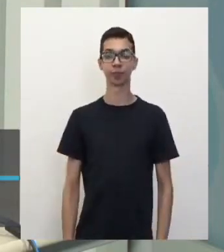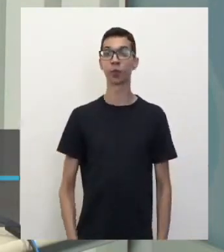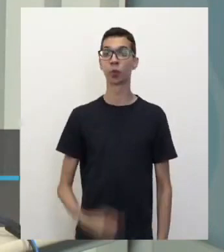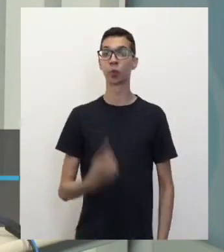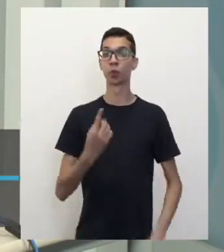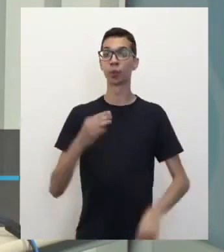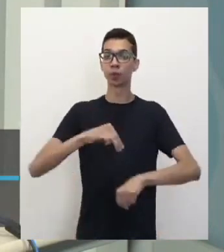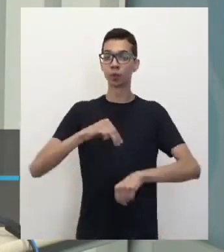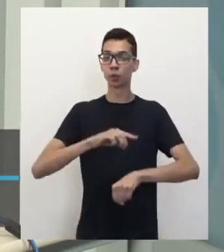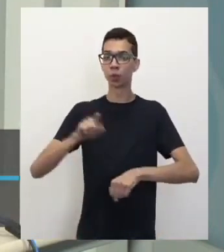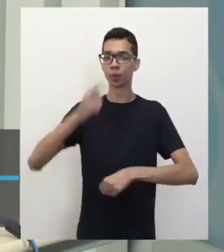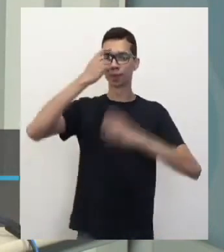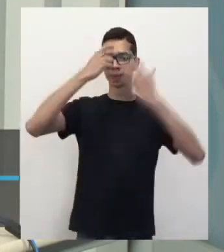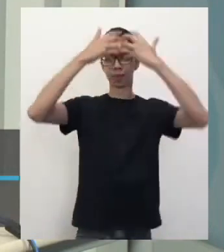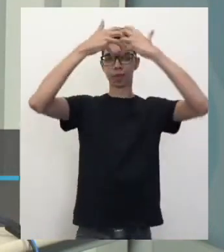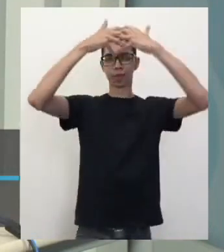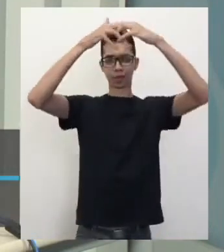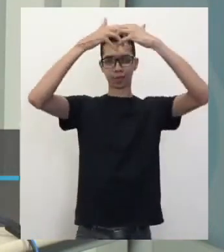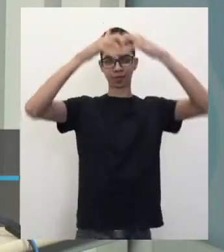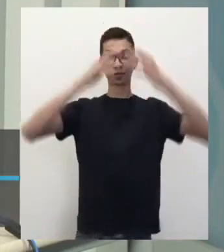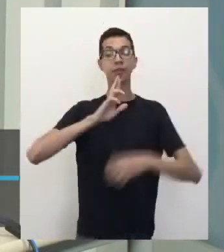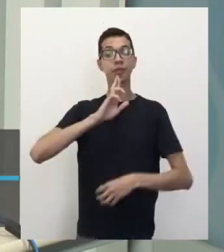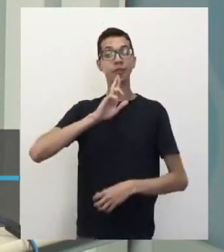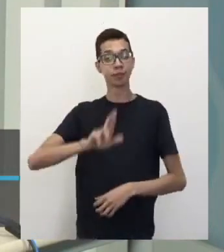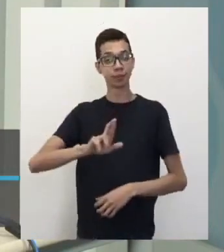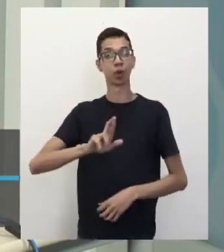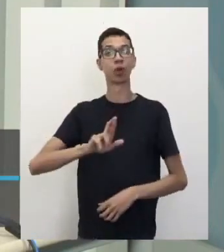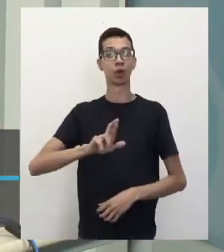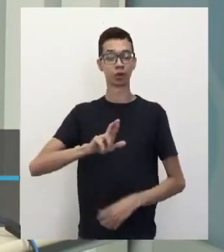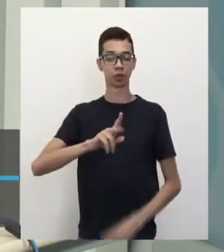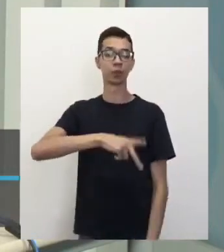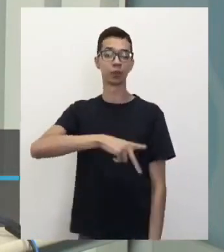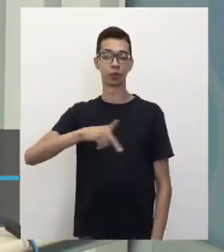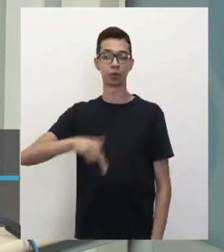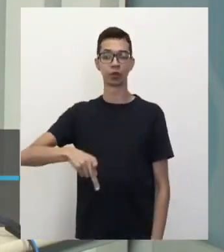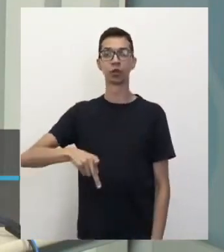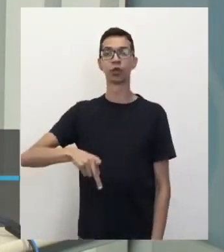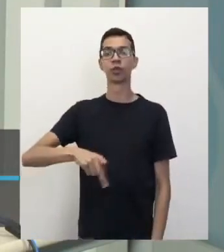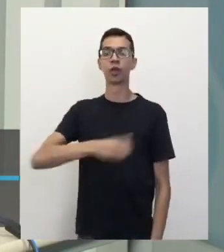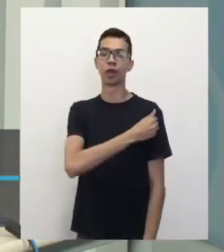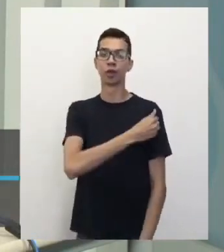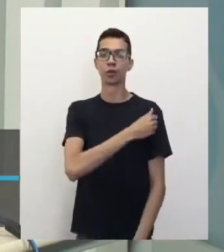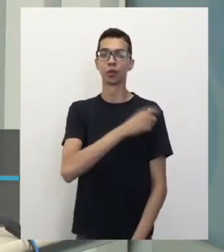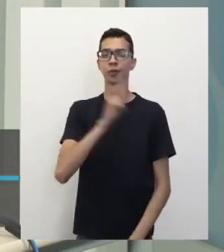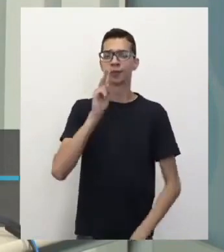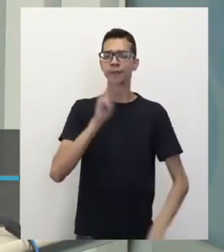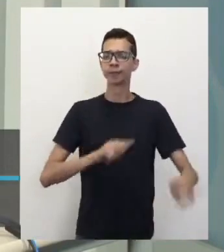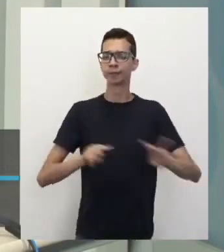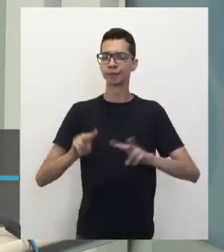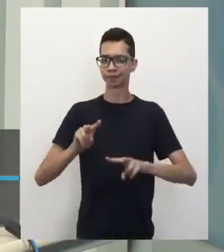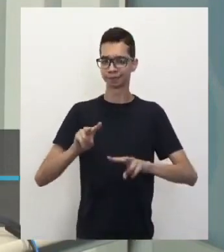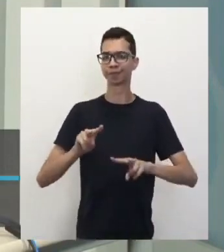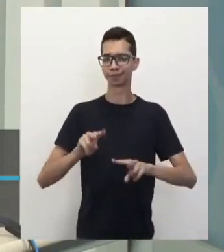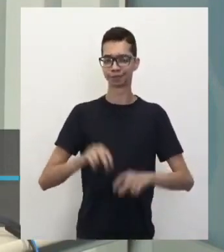vocês pensarem, colocar aí a resposta que vocês estão pegando, os professores estão tirando aí dos alunos, trazendo para nós. 1